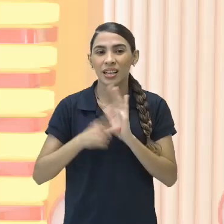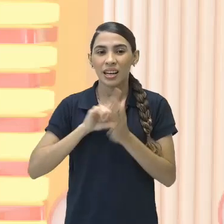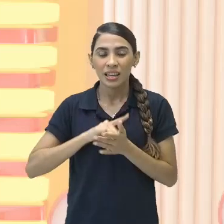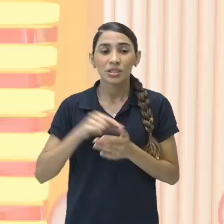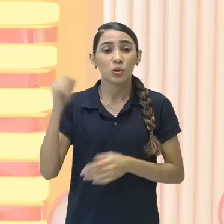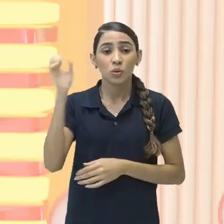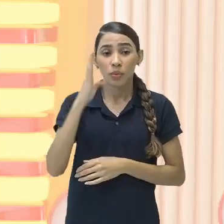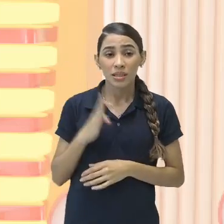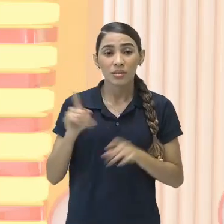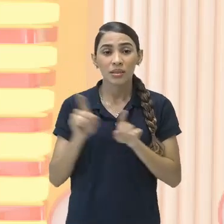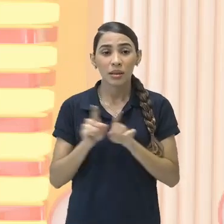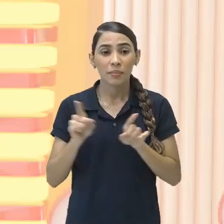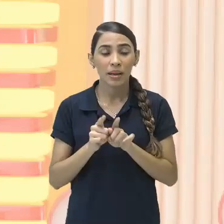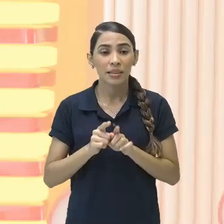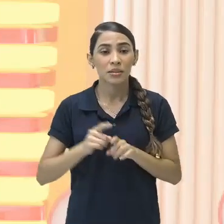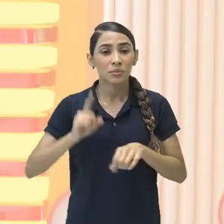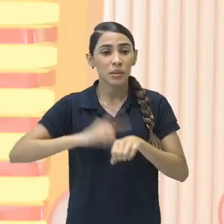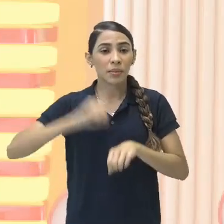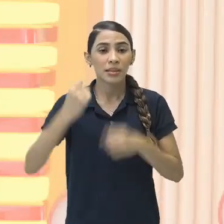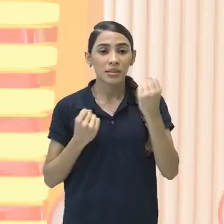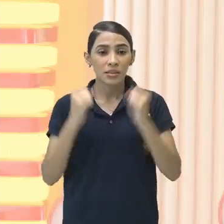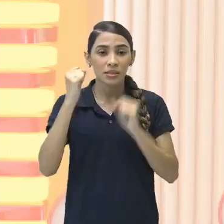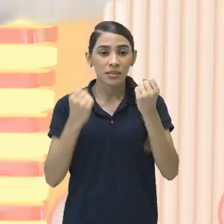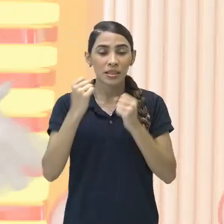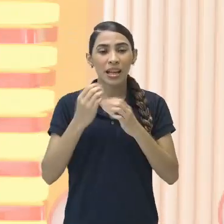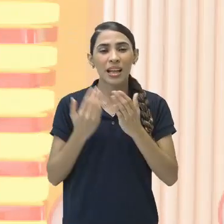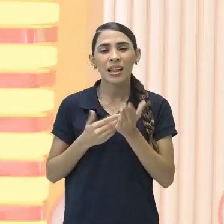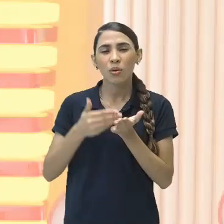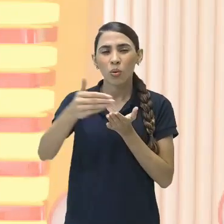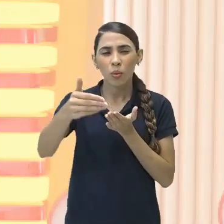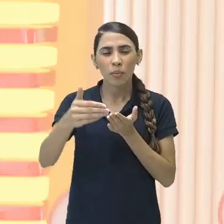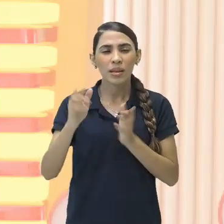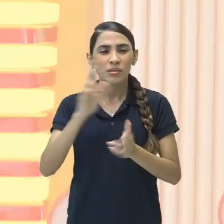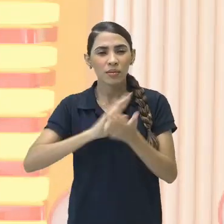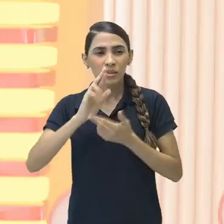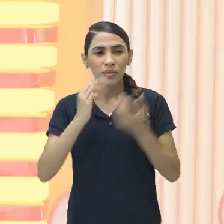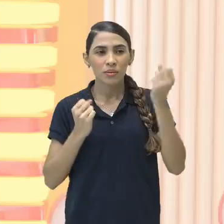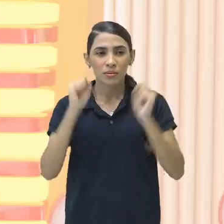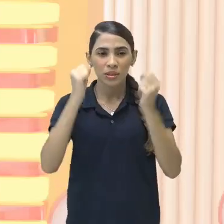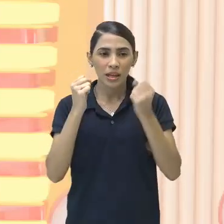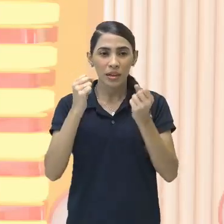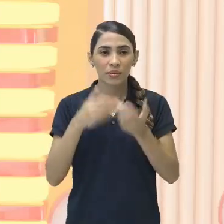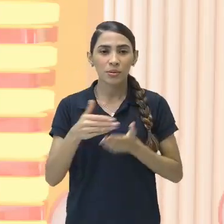tanto no Brasil quanto também nas primeiras indústrias europeias, lá no começo da Revolução Industrial.